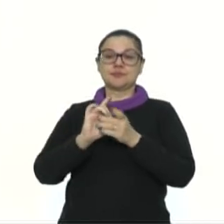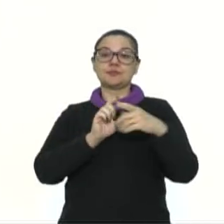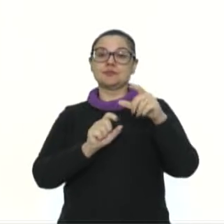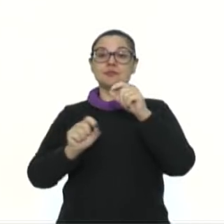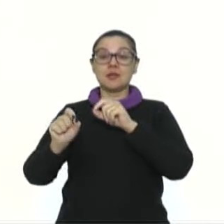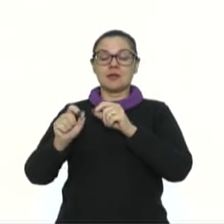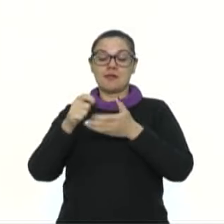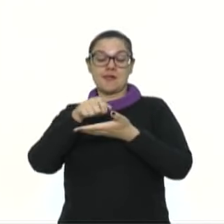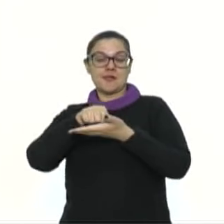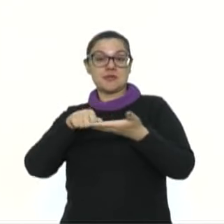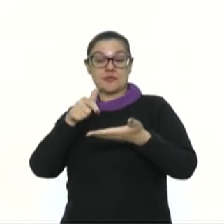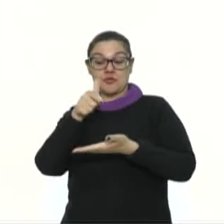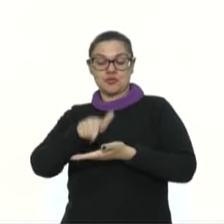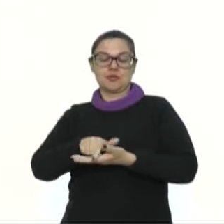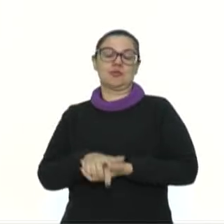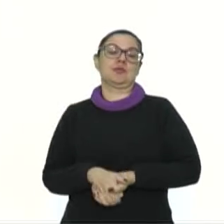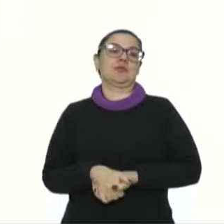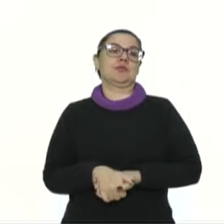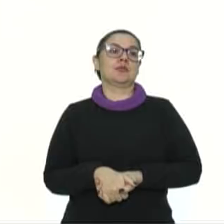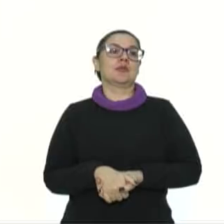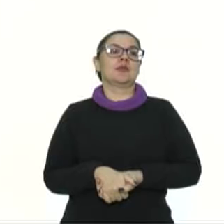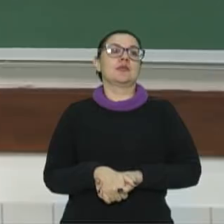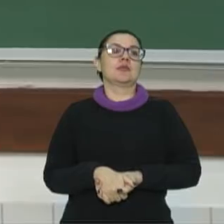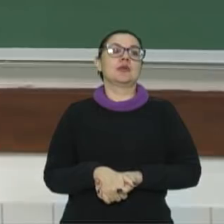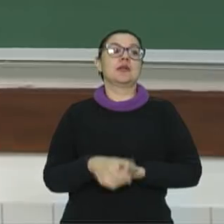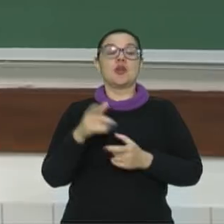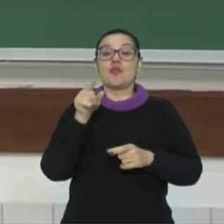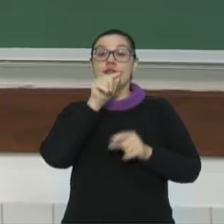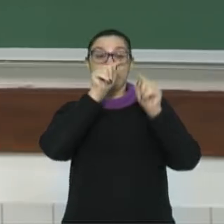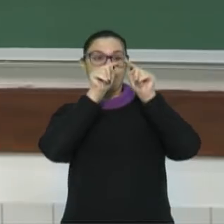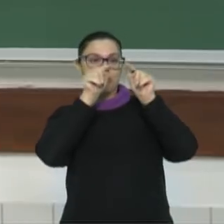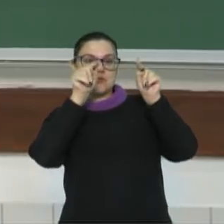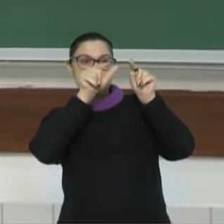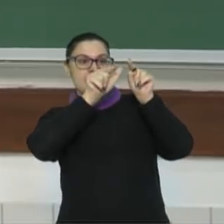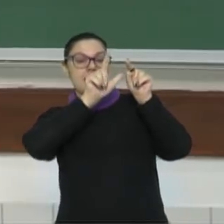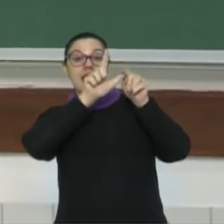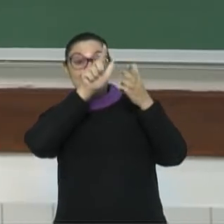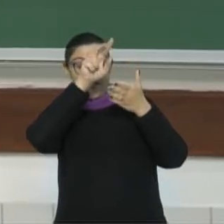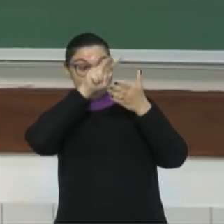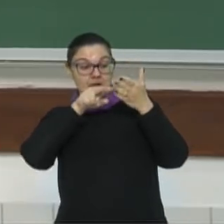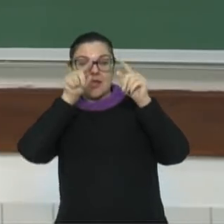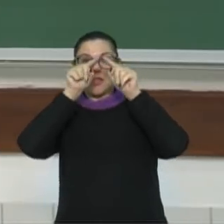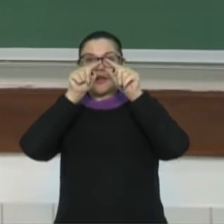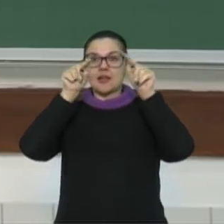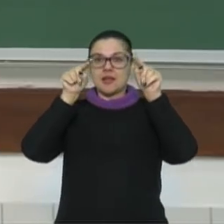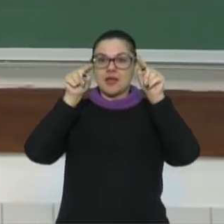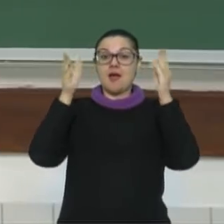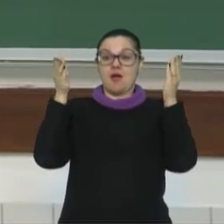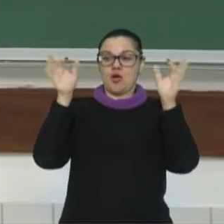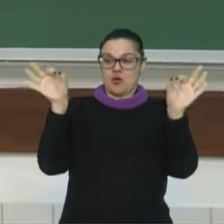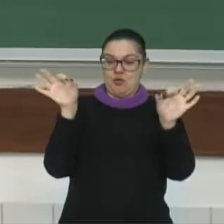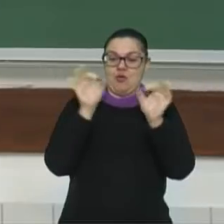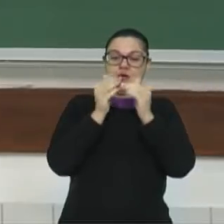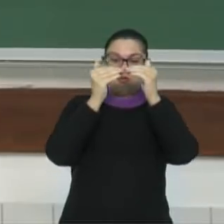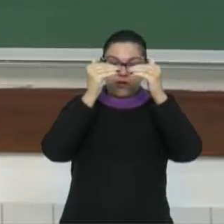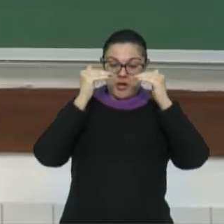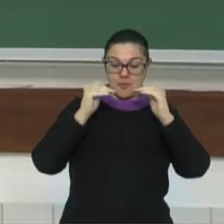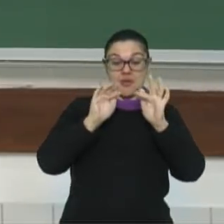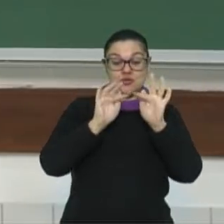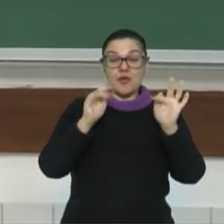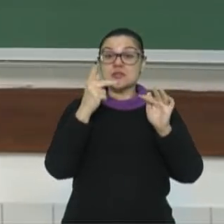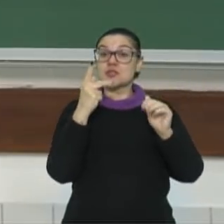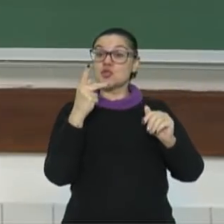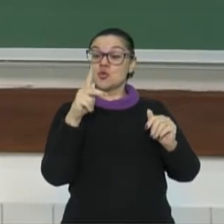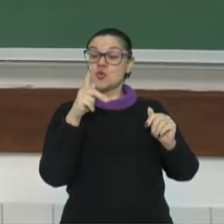consequências reescrevendo-as. Vamos fazer um exercício de paráfrase. Você lê a alternativa e coloca com as suas palavras em uma frase.